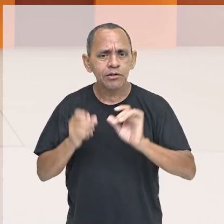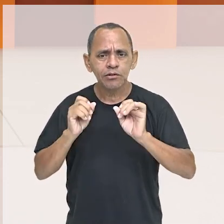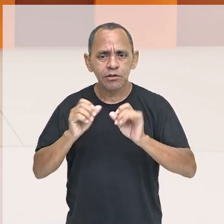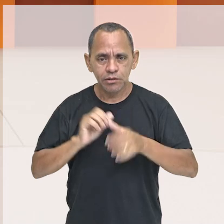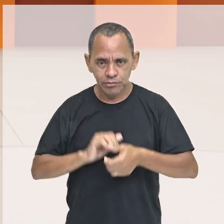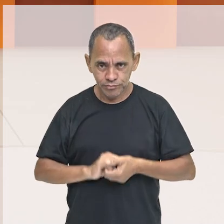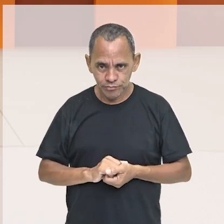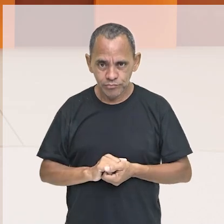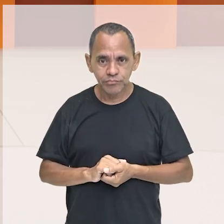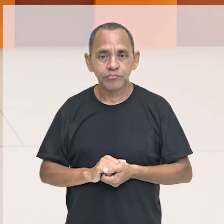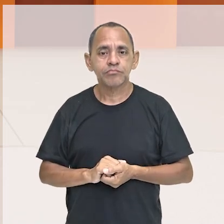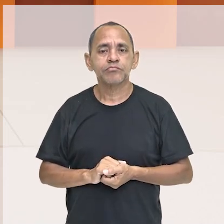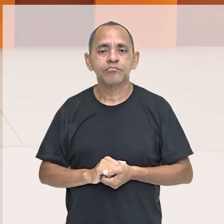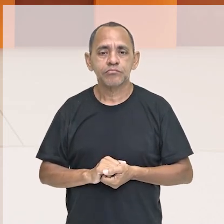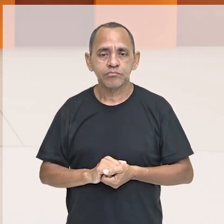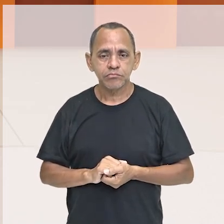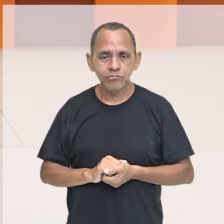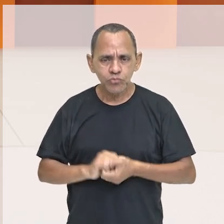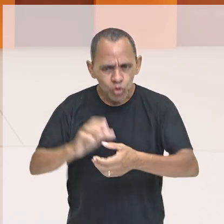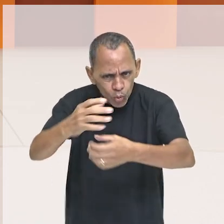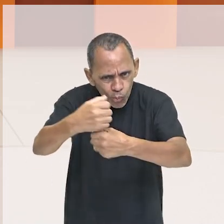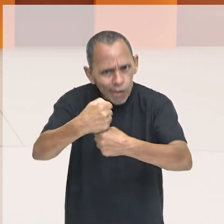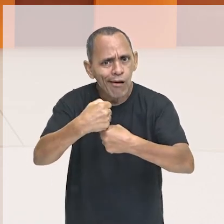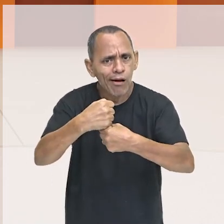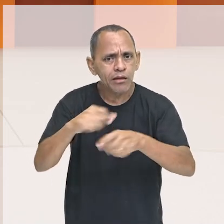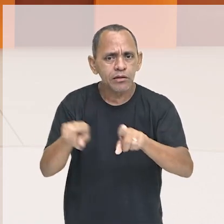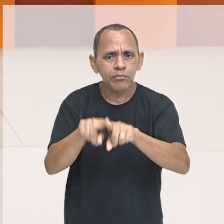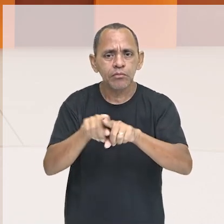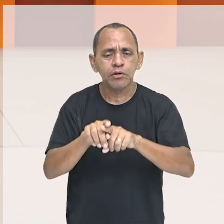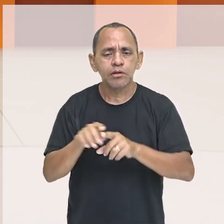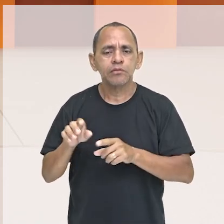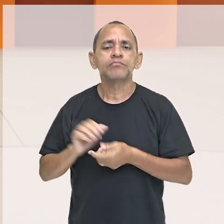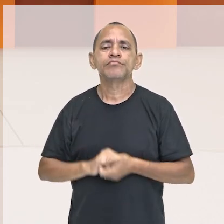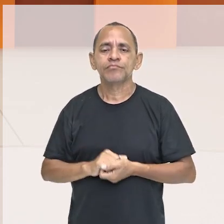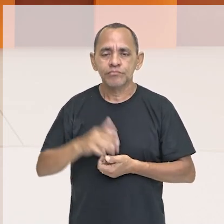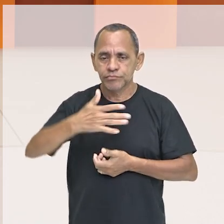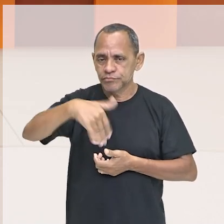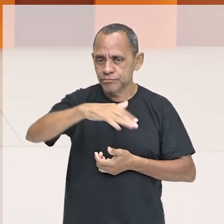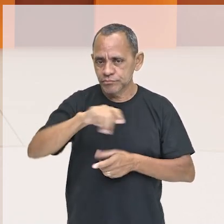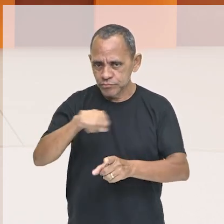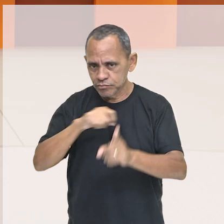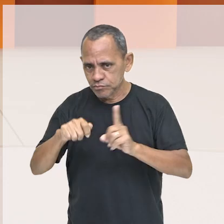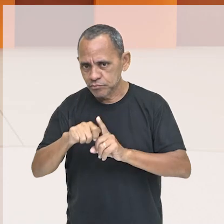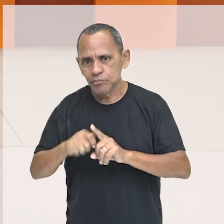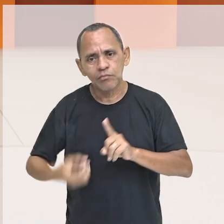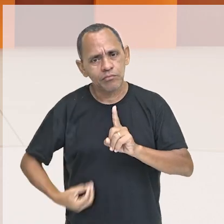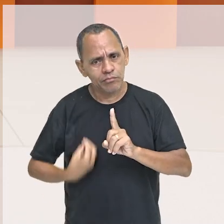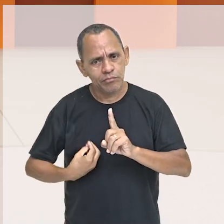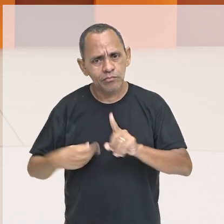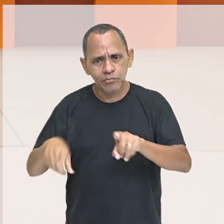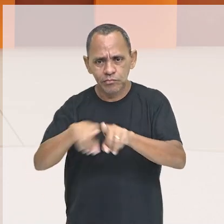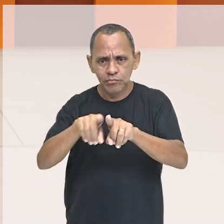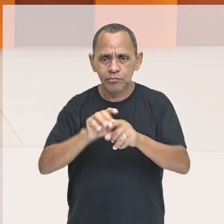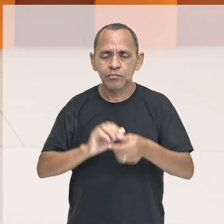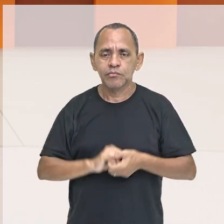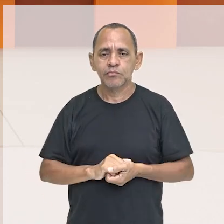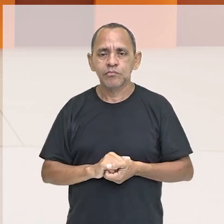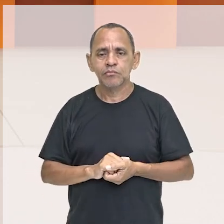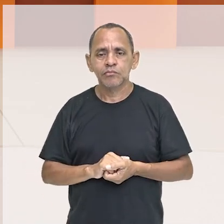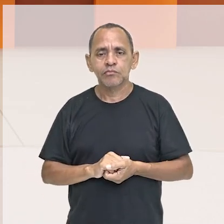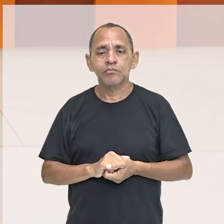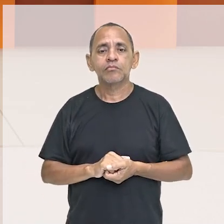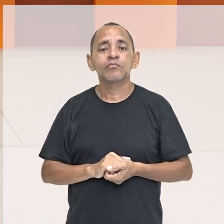isto é resultado do meio social onde a gente vive, onde está inserido. Então, ao mesmo tempo que o